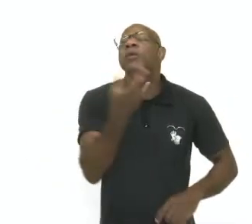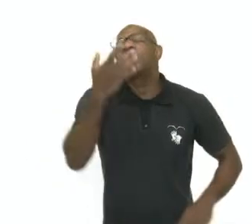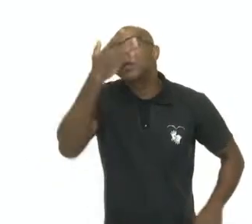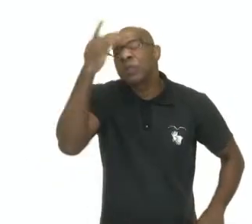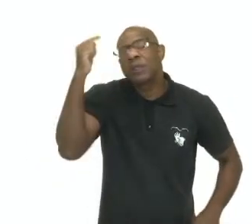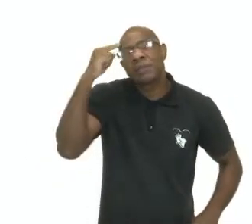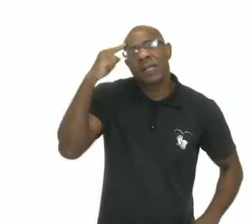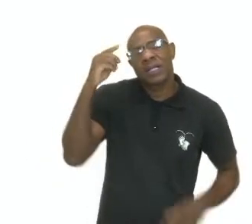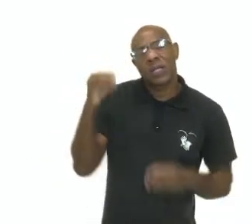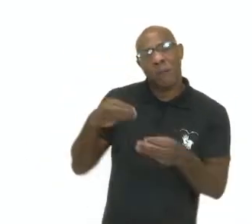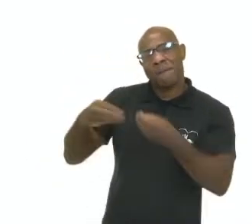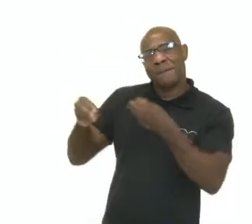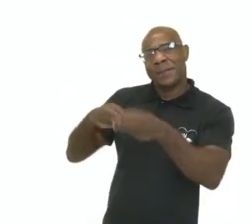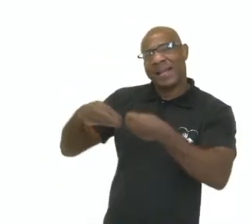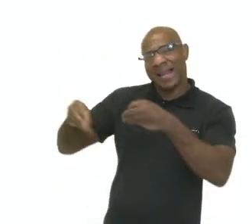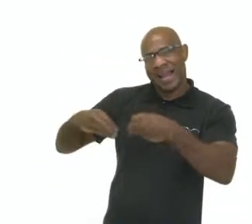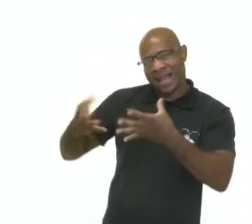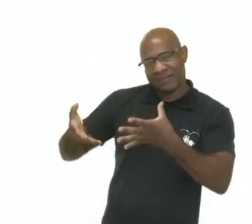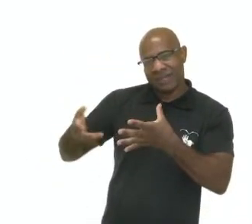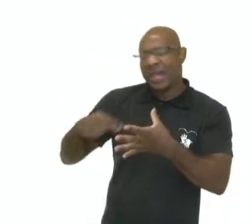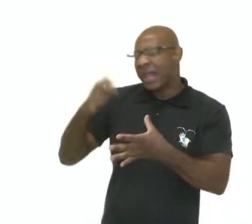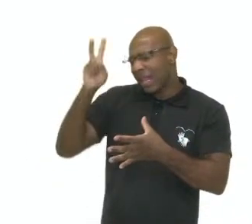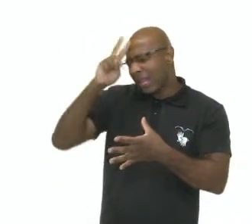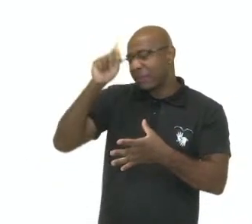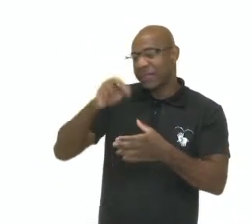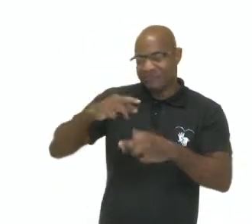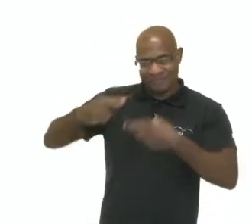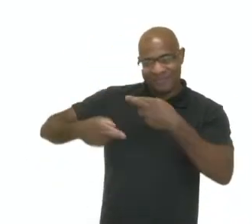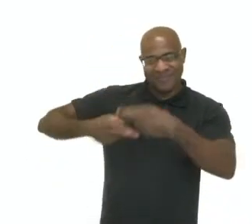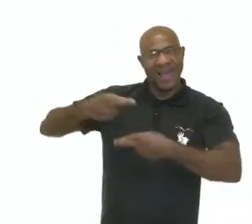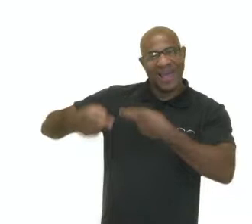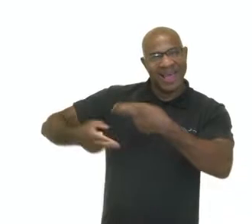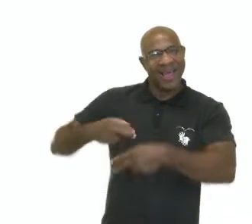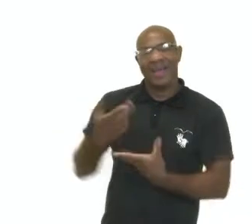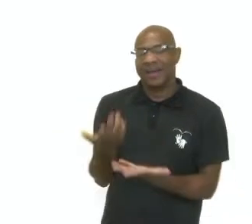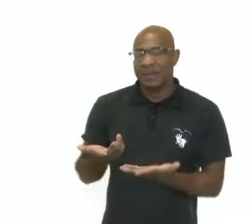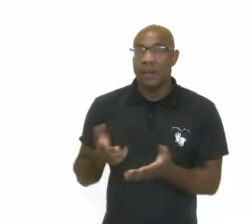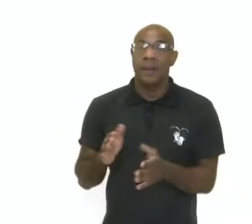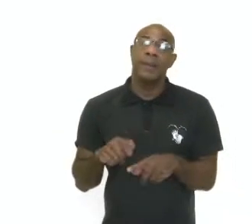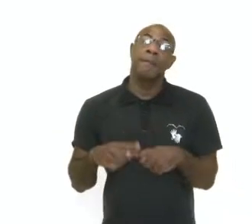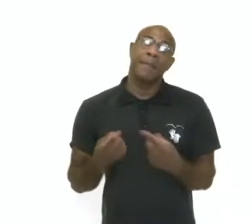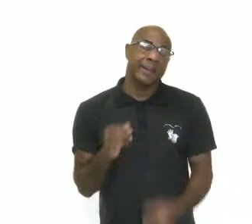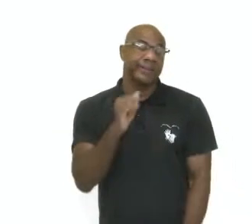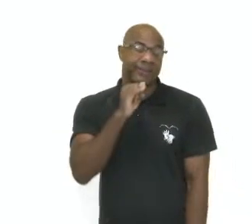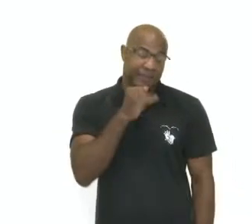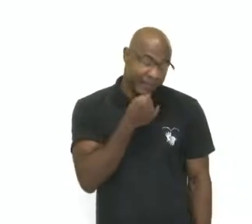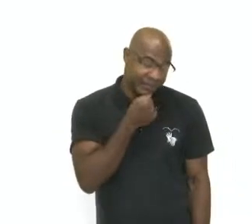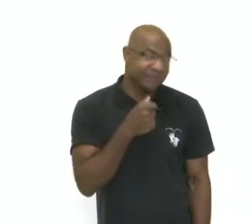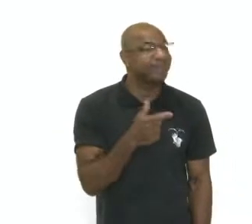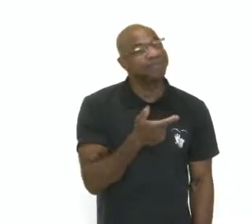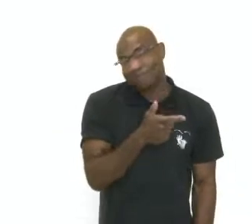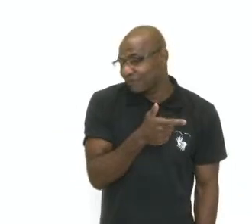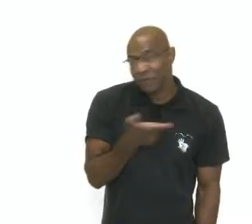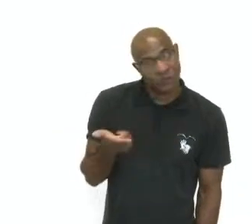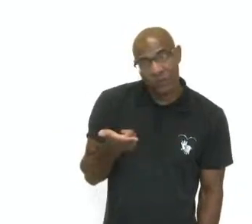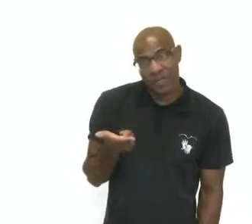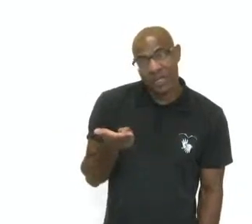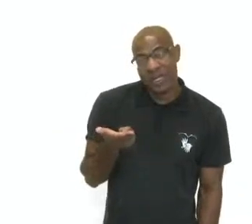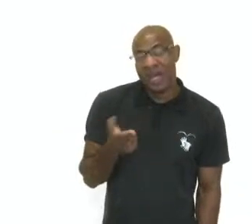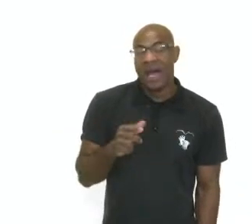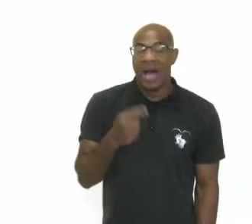plástico, elas se lembram da reciclagem. Infelizmente, esta não é a única